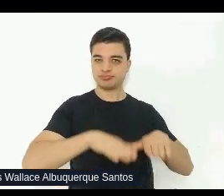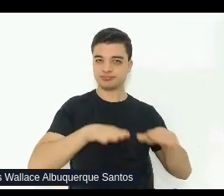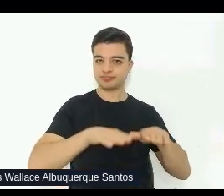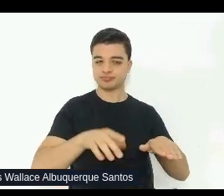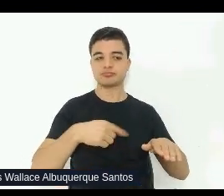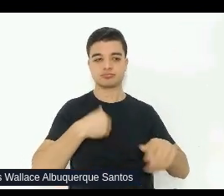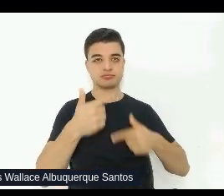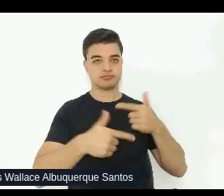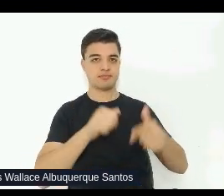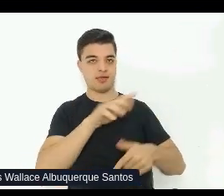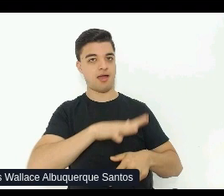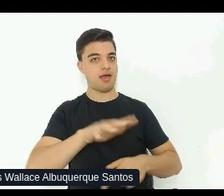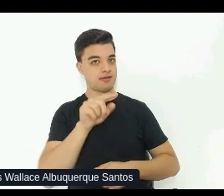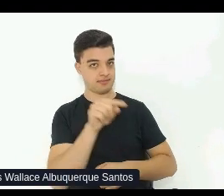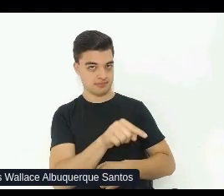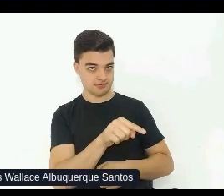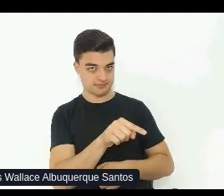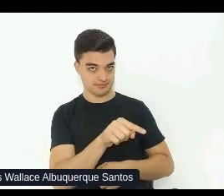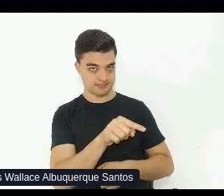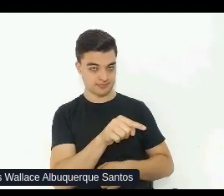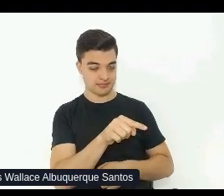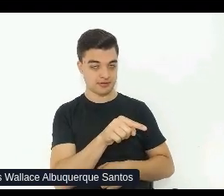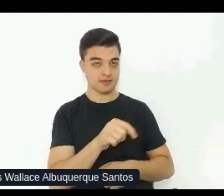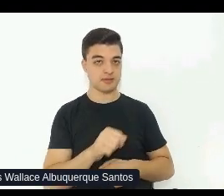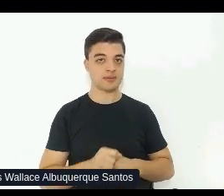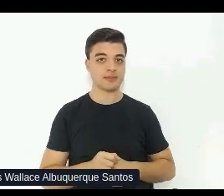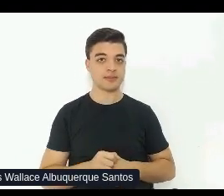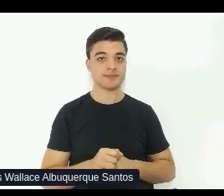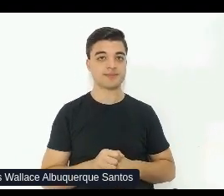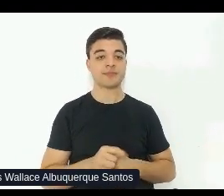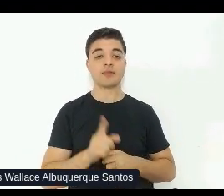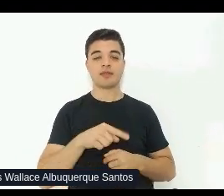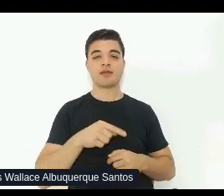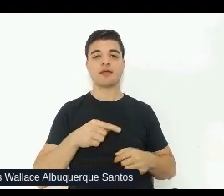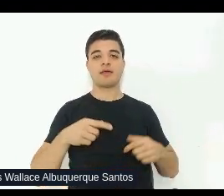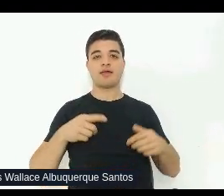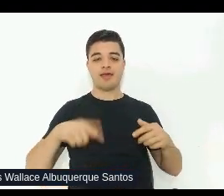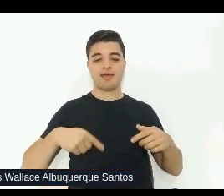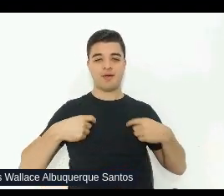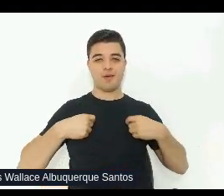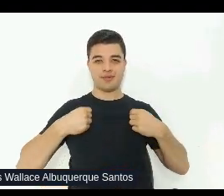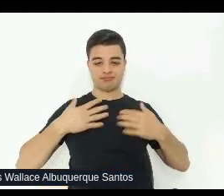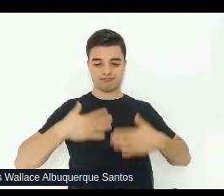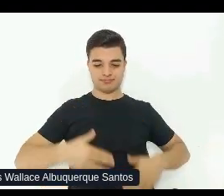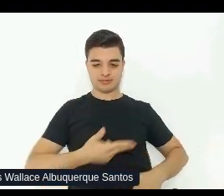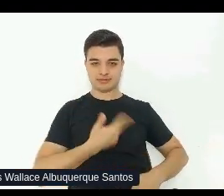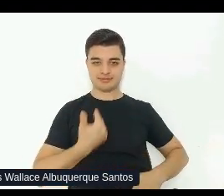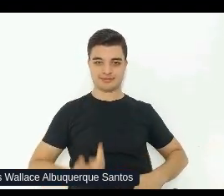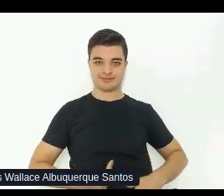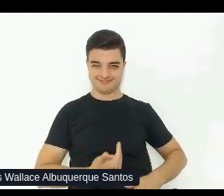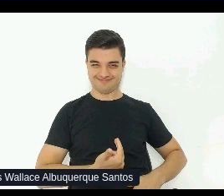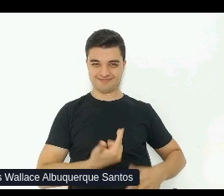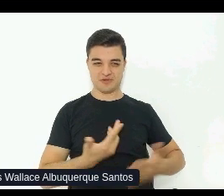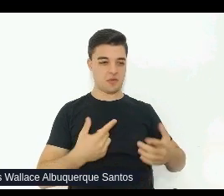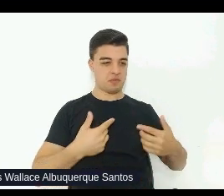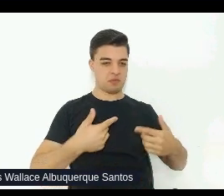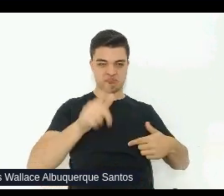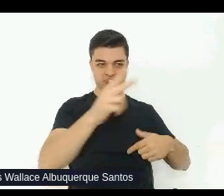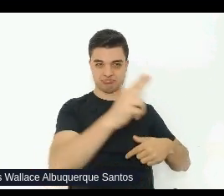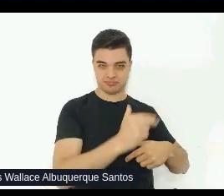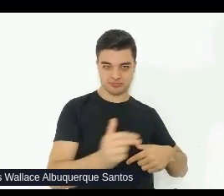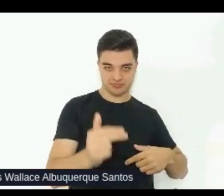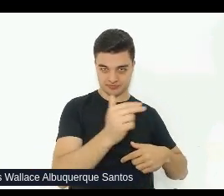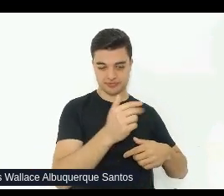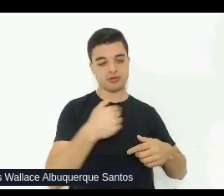desenhando vestuário, e a parte também de serigrafia, que é a parte de pintura desse vestuário. Então, foi uma experiência muito, muito